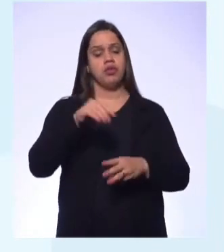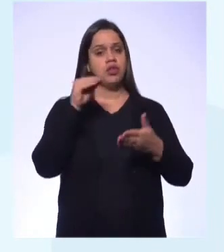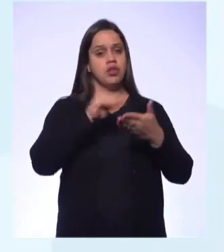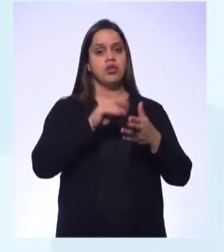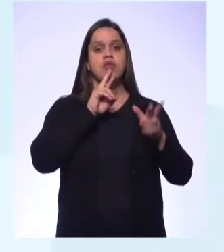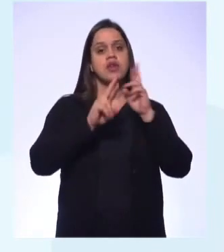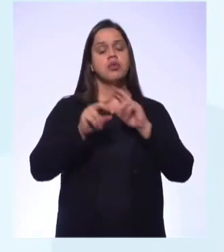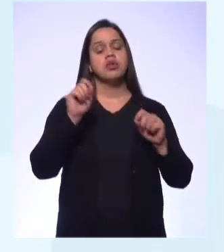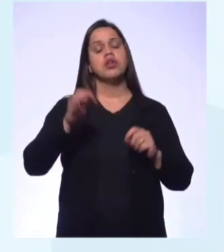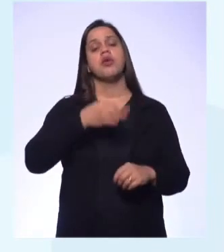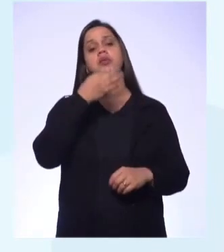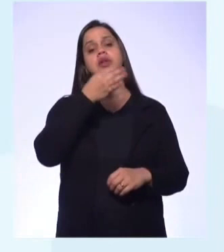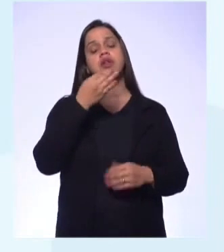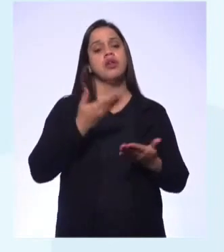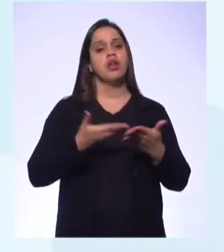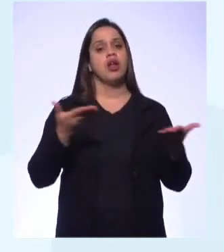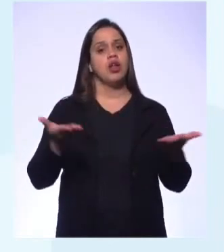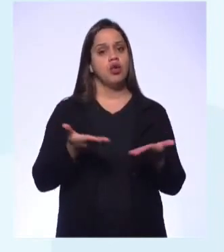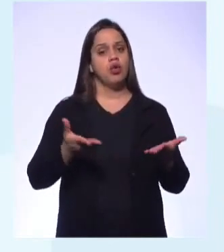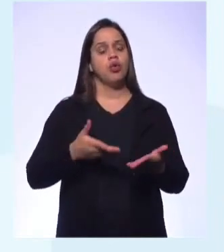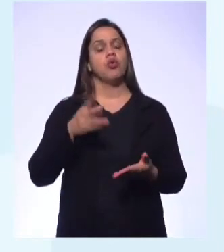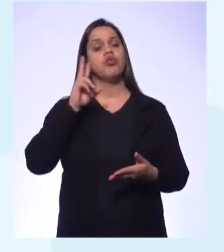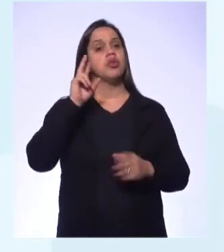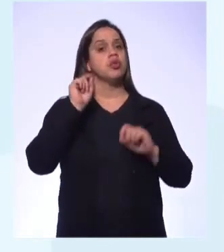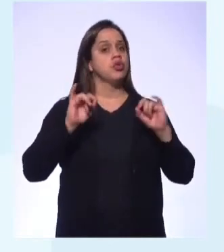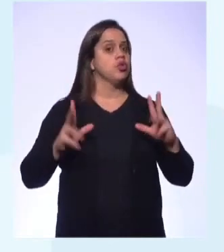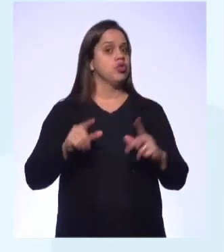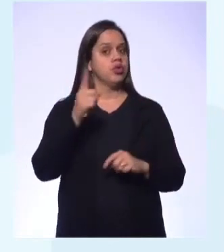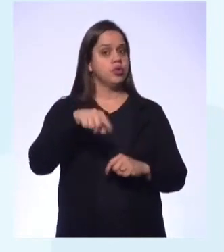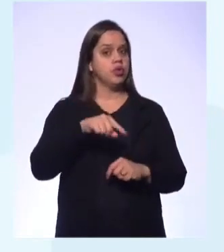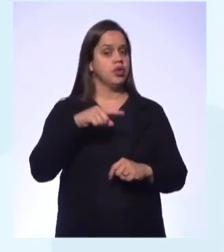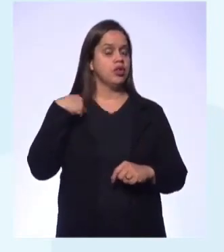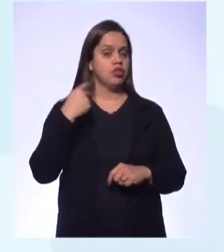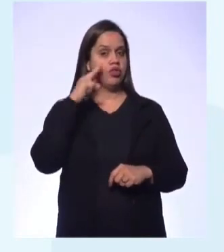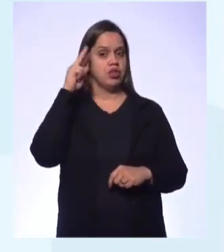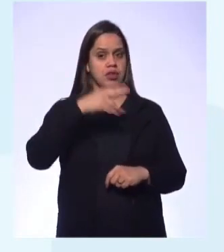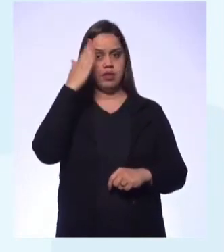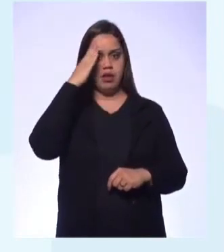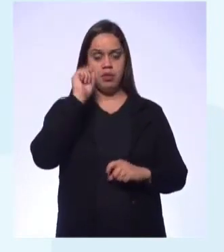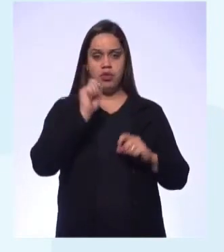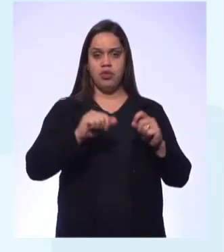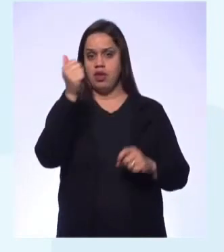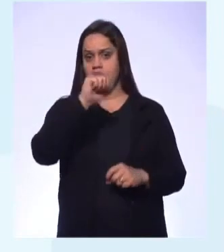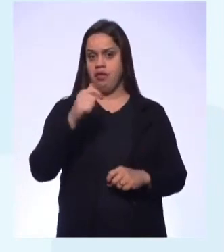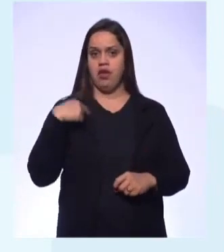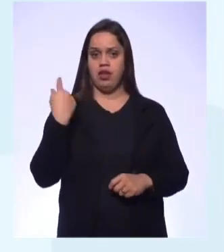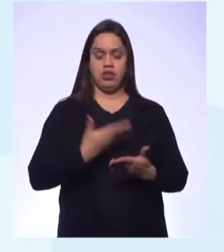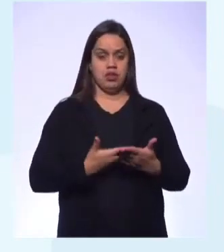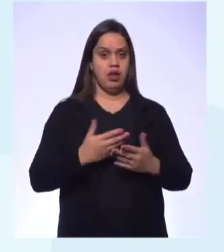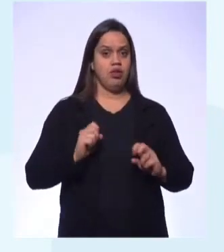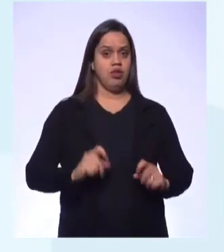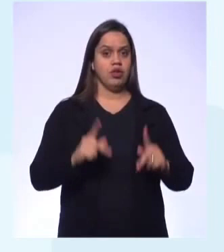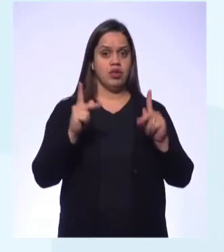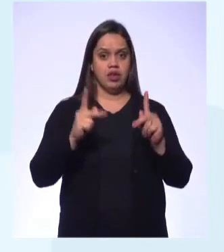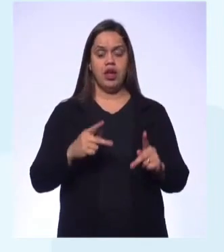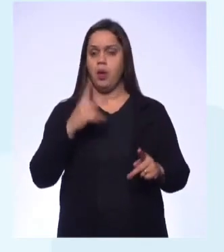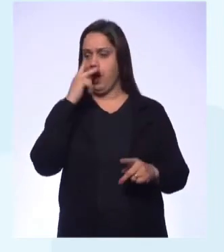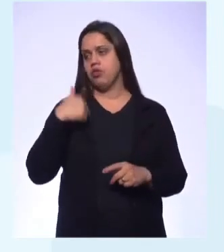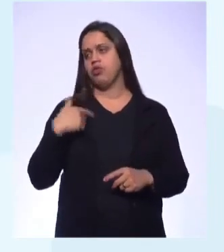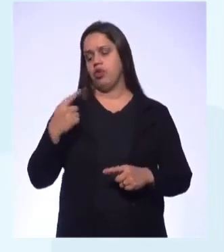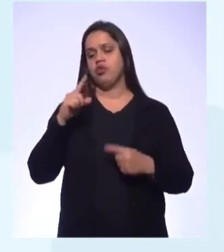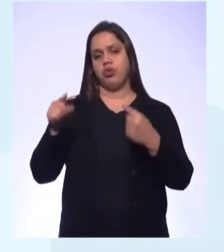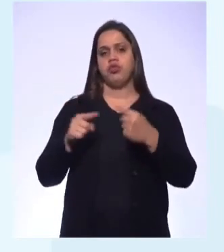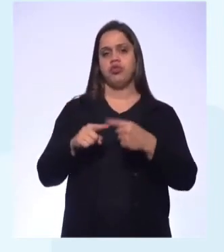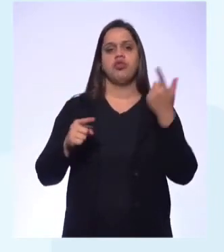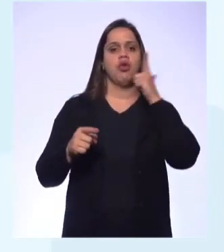hoje. Coloca no chat, lembrando que tem o QR Code e o link para vocês avaliarem a aula. Eu acho que a gente conseguiu o nosso